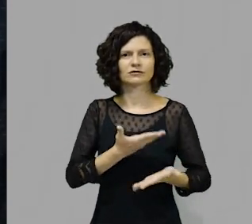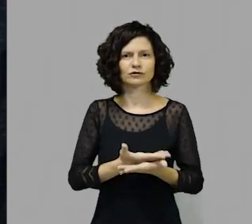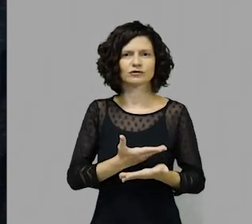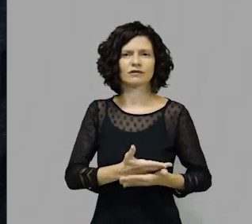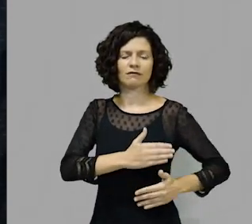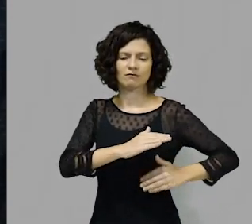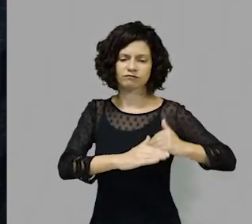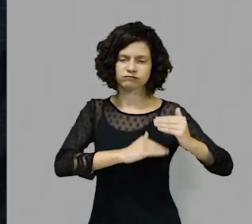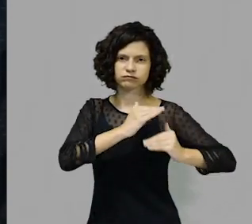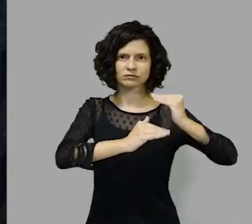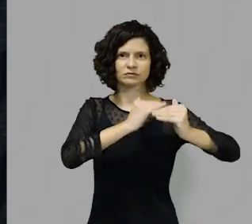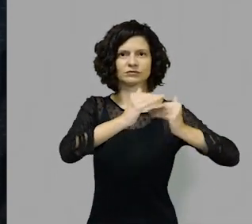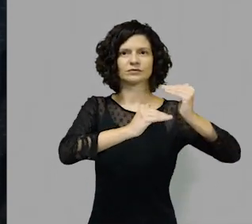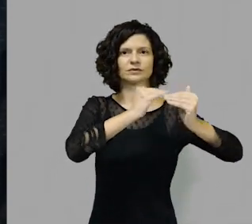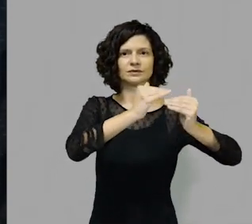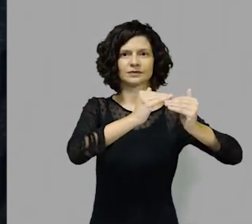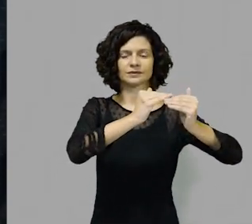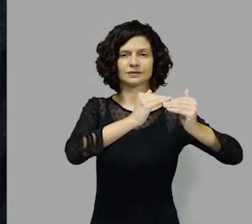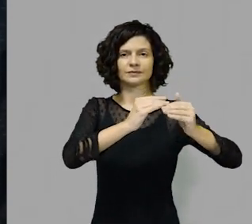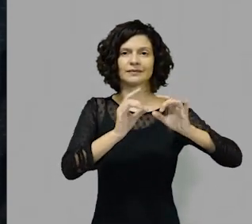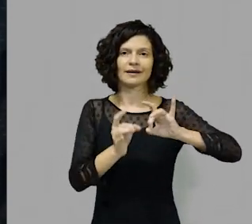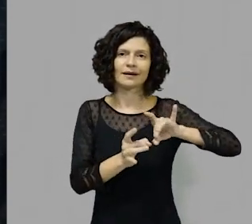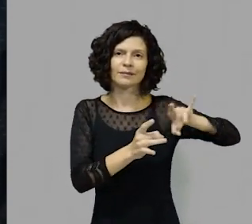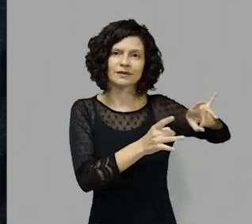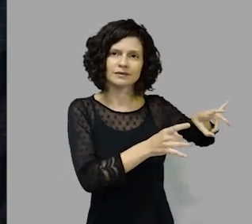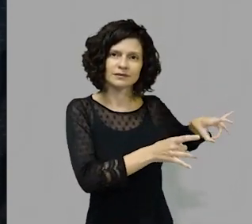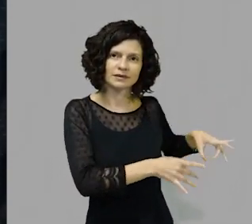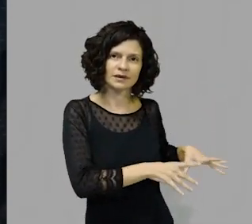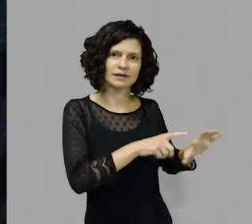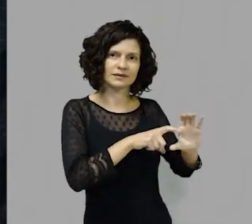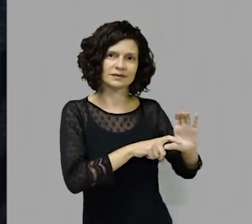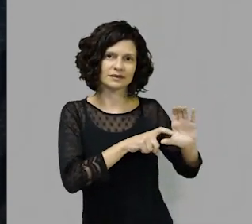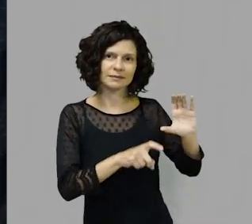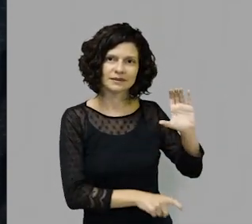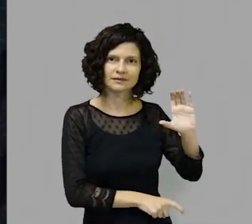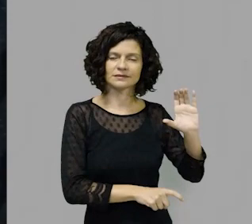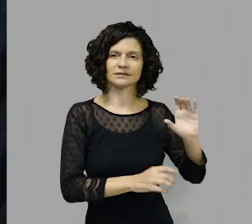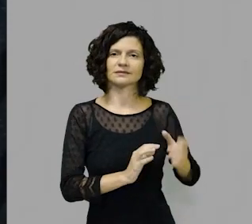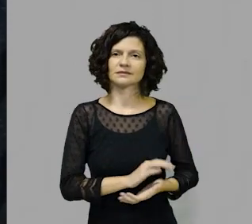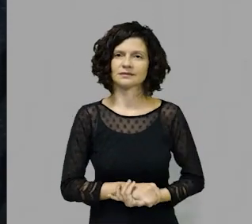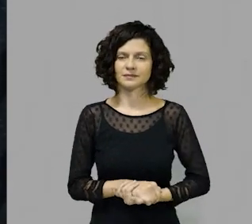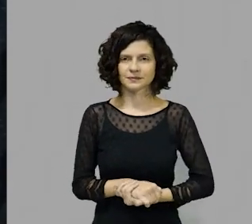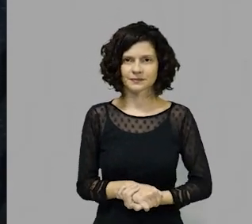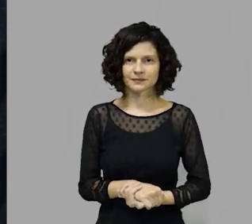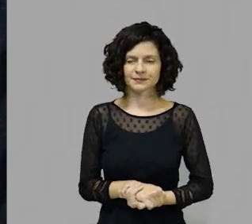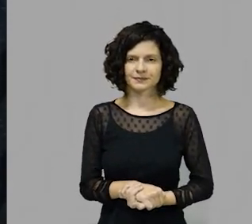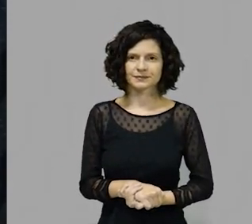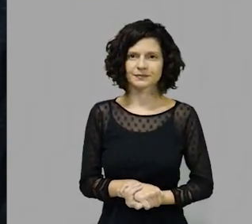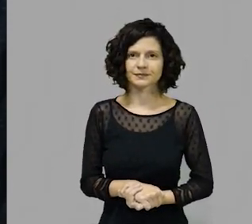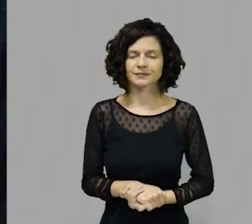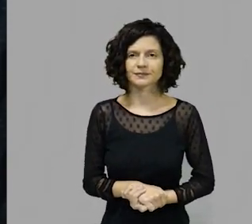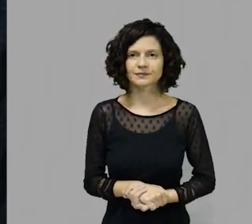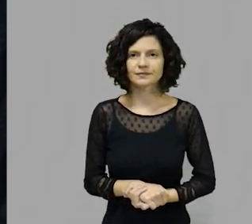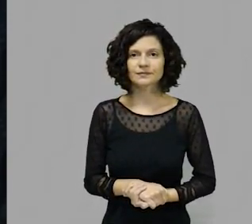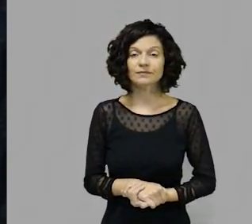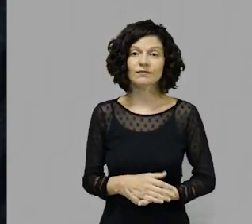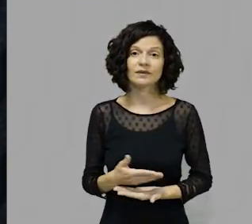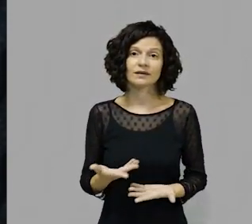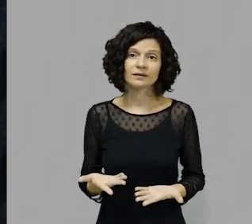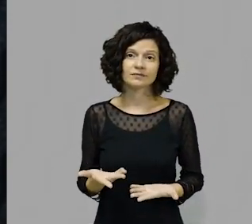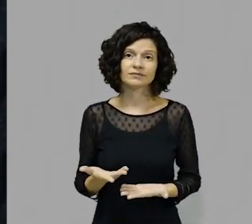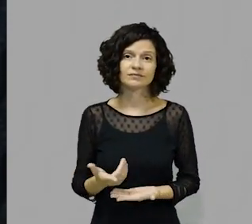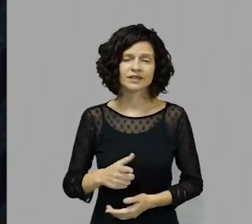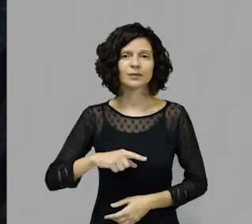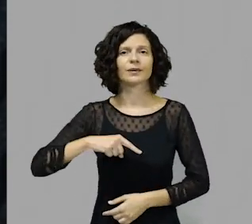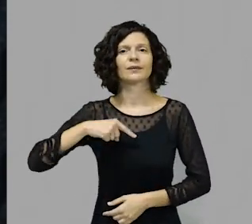de depender desses auxílios governamentais, dessas políticas públicas de assistência social. E com isso a gente tem uma